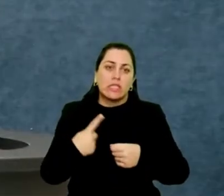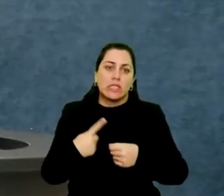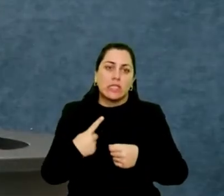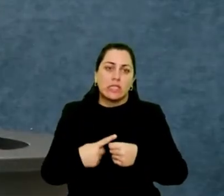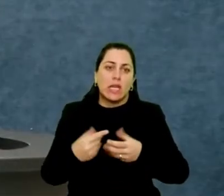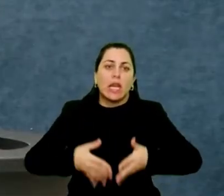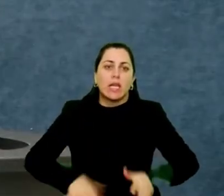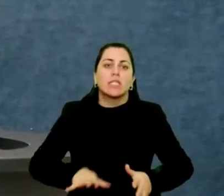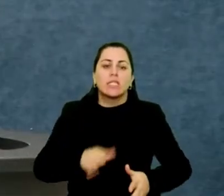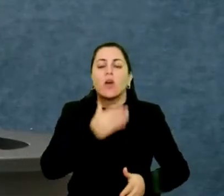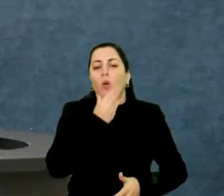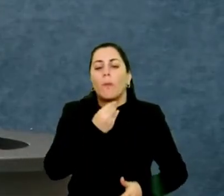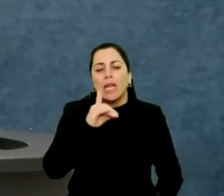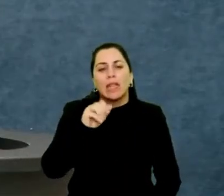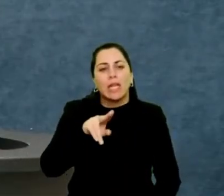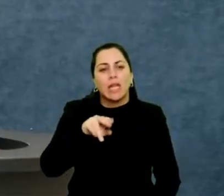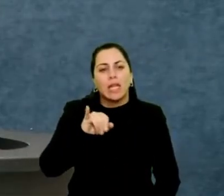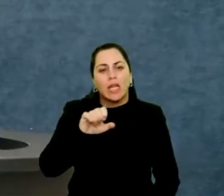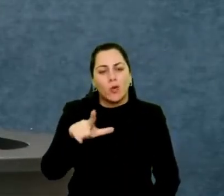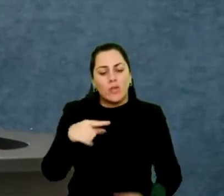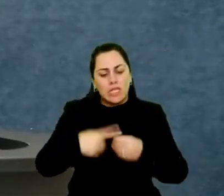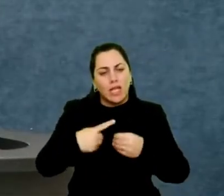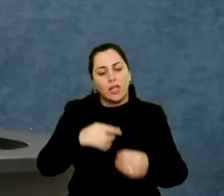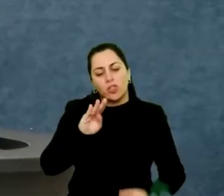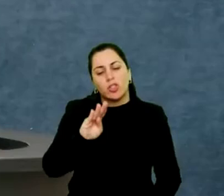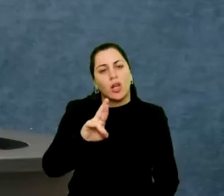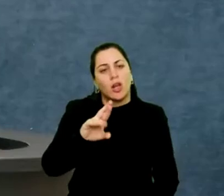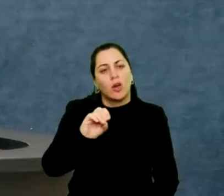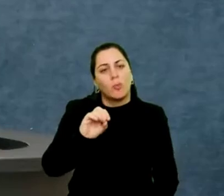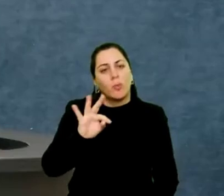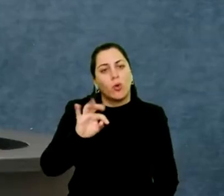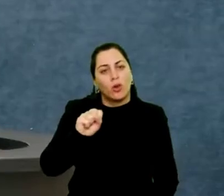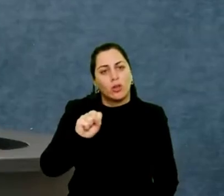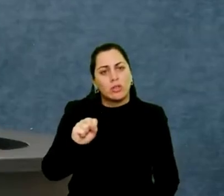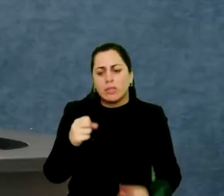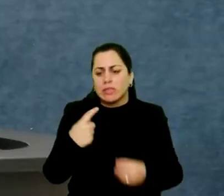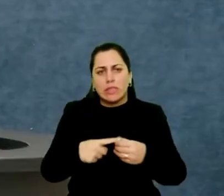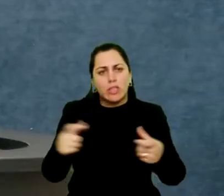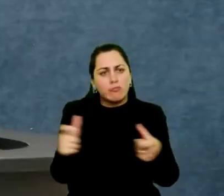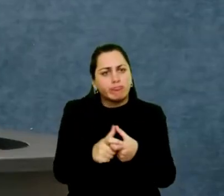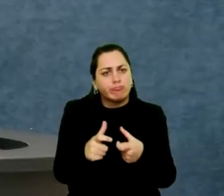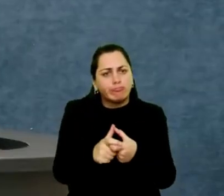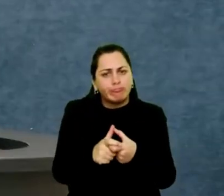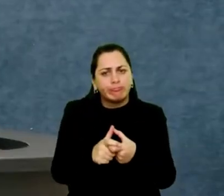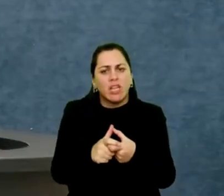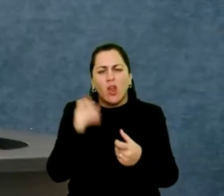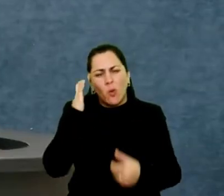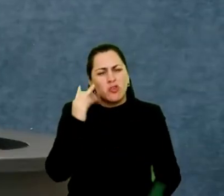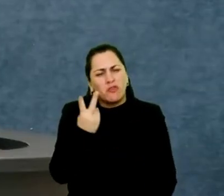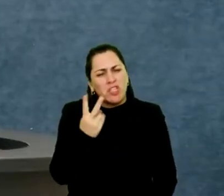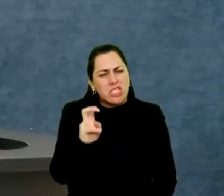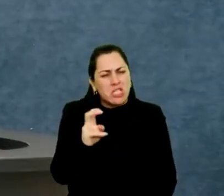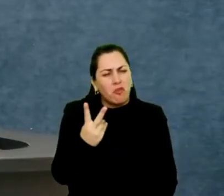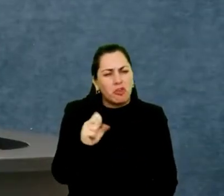nasceu o cantor Daniel, uma cidade que chama Brotas. Gente, a cidade de Brotas, ela é minúscula. Eu acho que tem